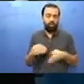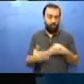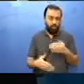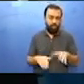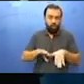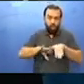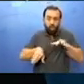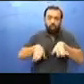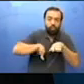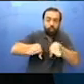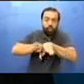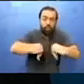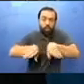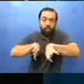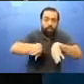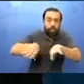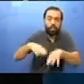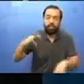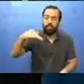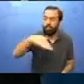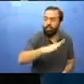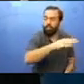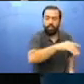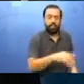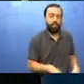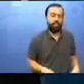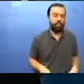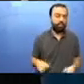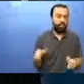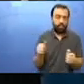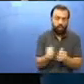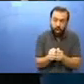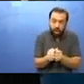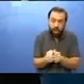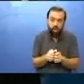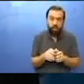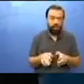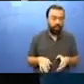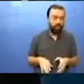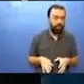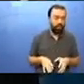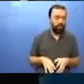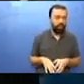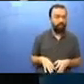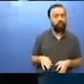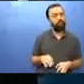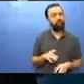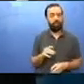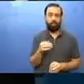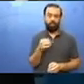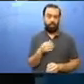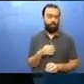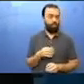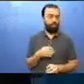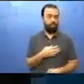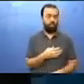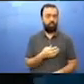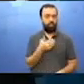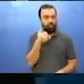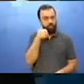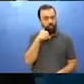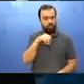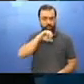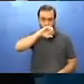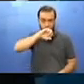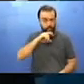mar, todas juntas, sozinhas, juntas com os filhotes, mas sem o acompanhamento da tartaruga mãe, que deixou os